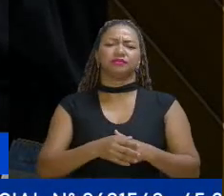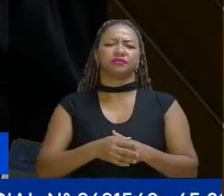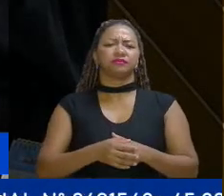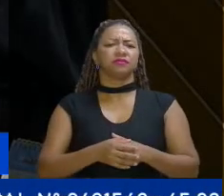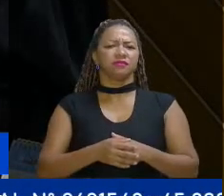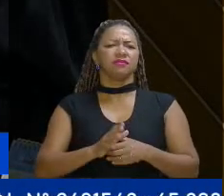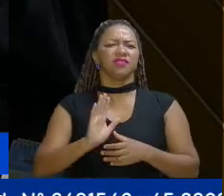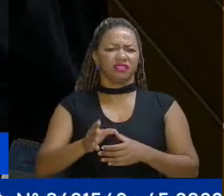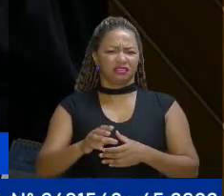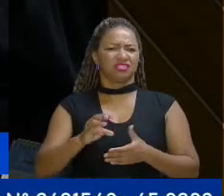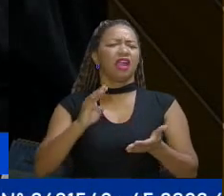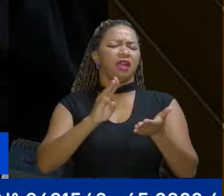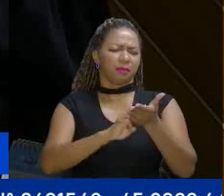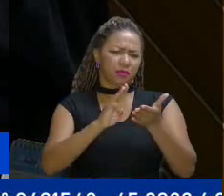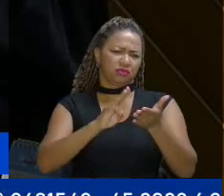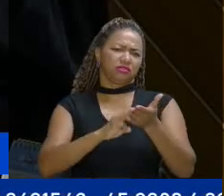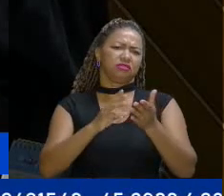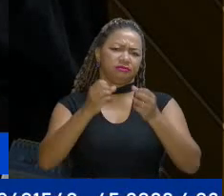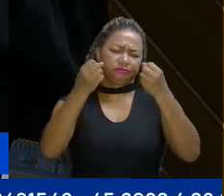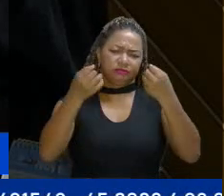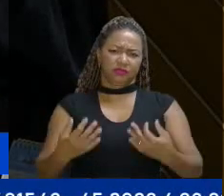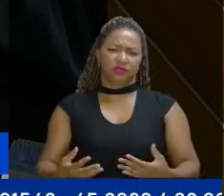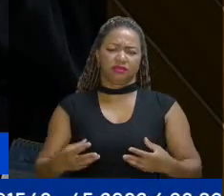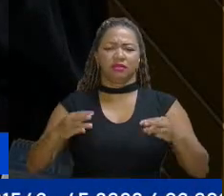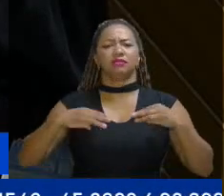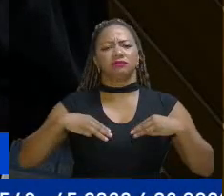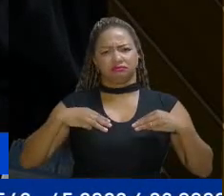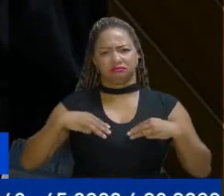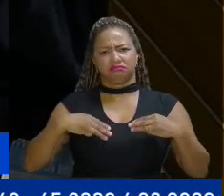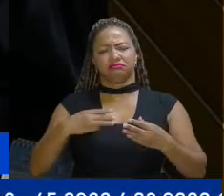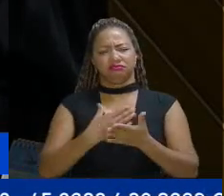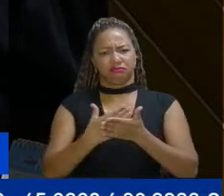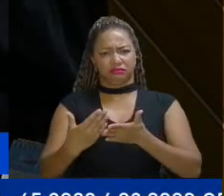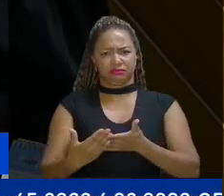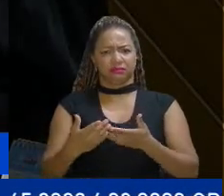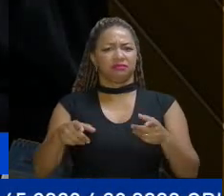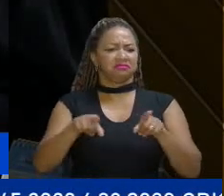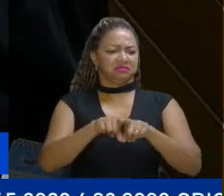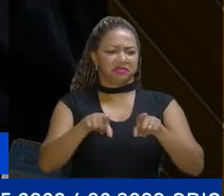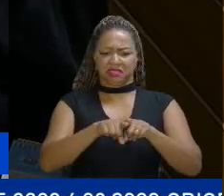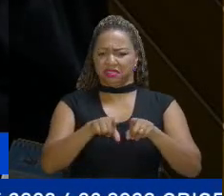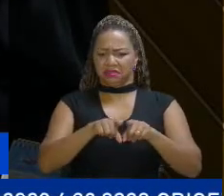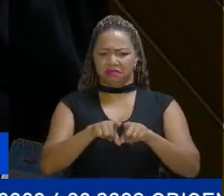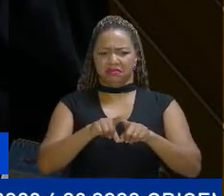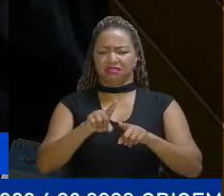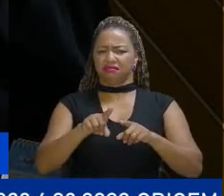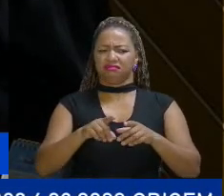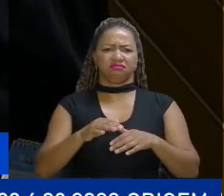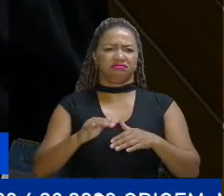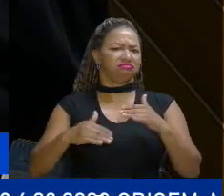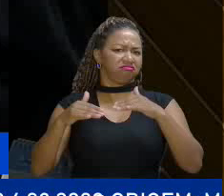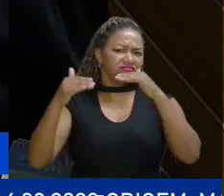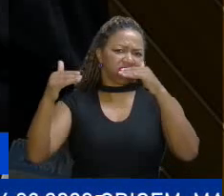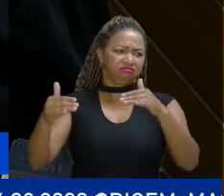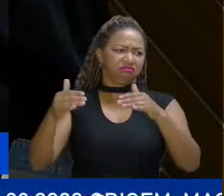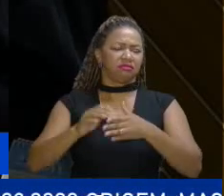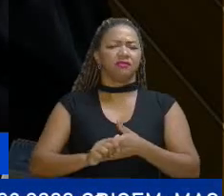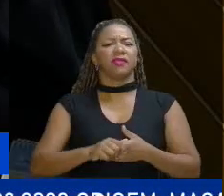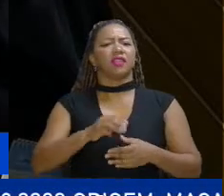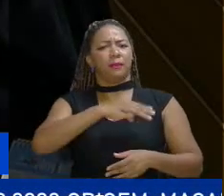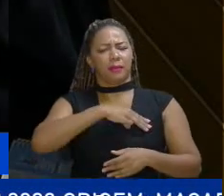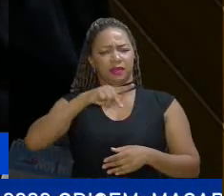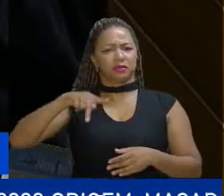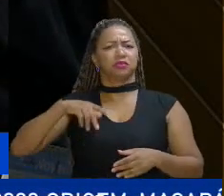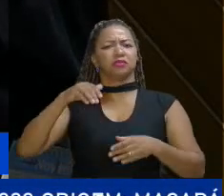por motivo já aceito pela parte principal no mérito da pretensão inicial, também não merece prosperar. Nesse sentido, o Ministério